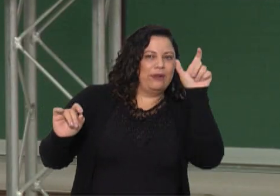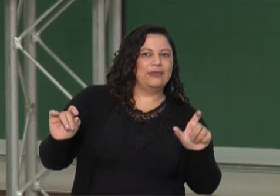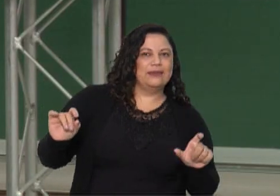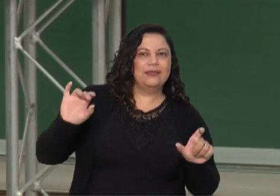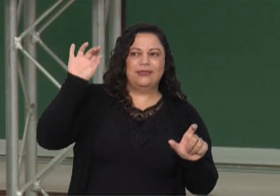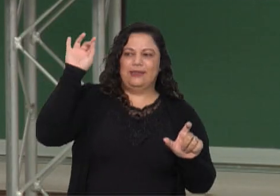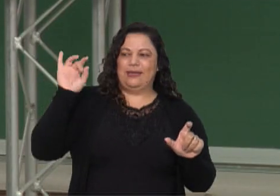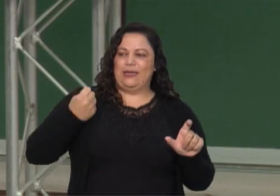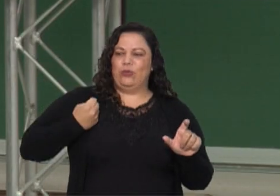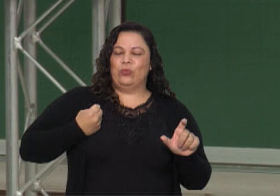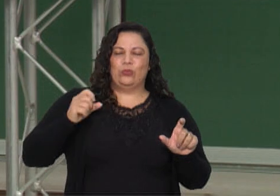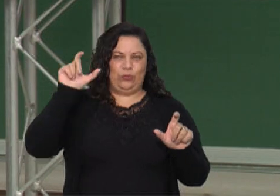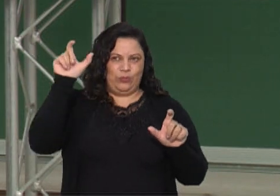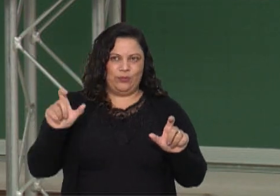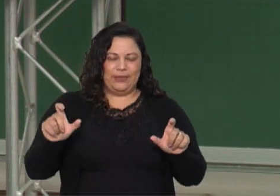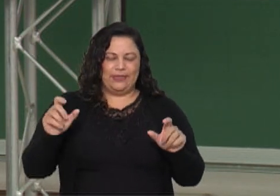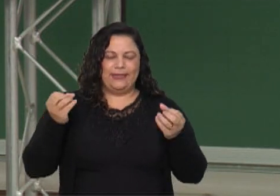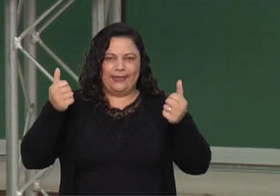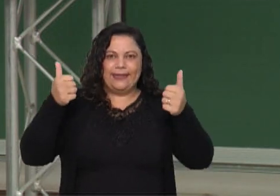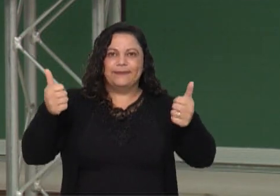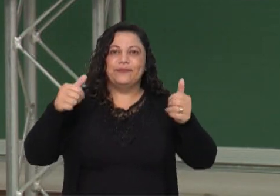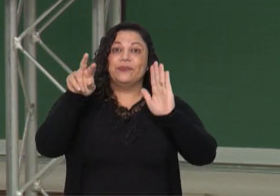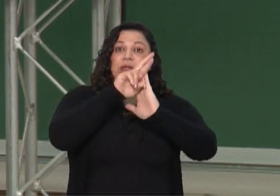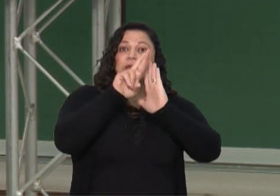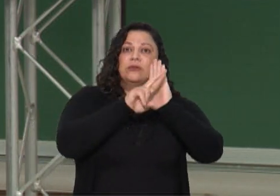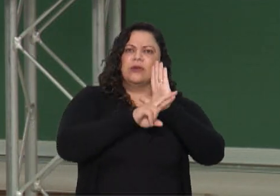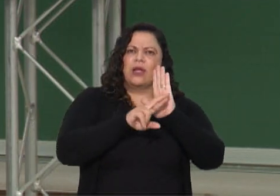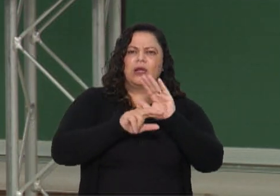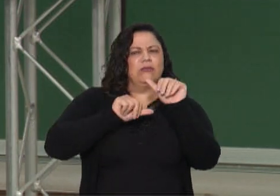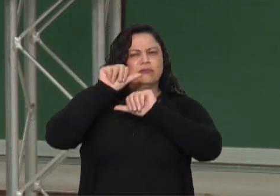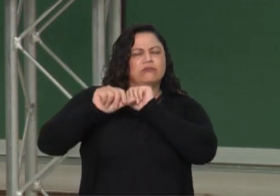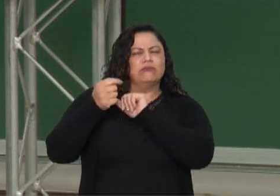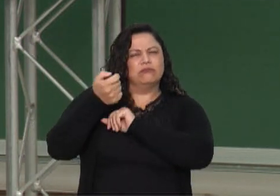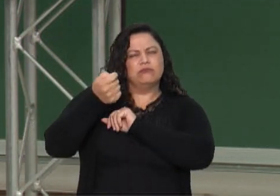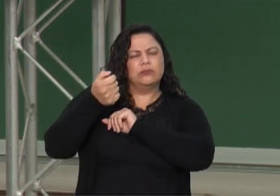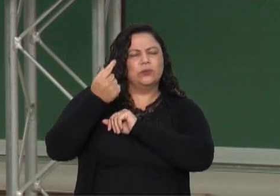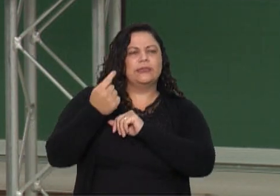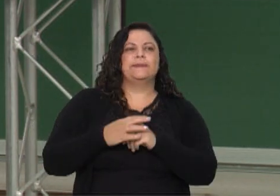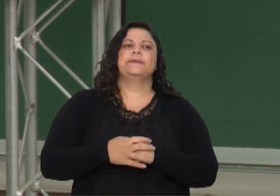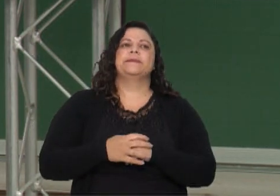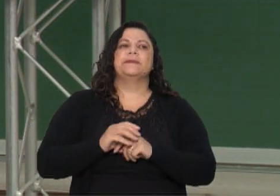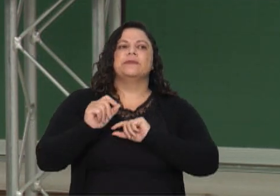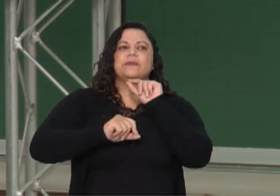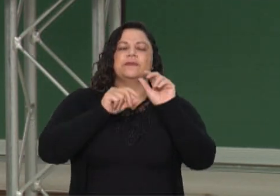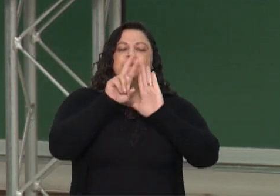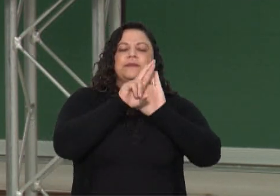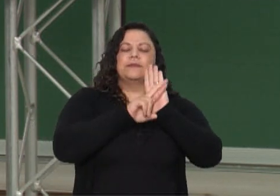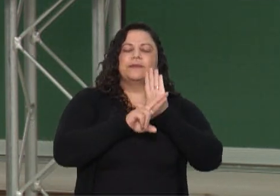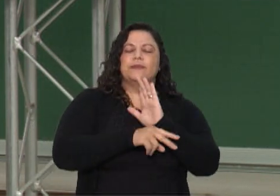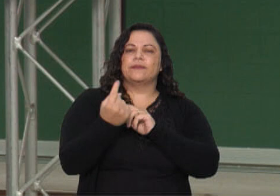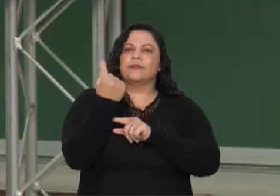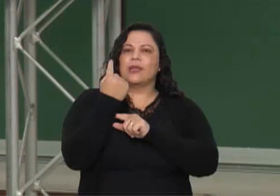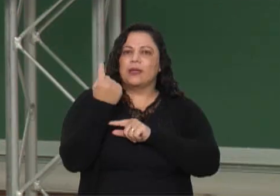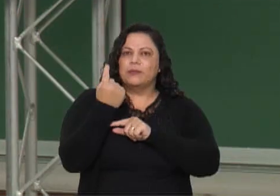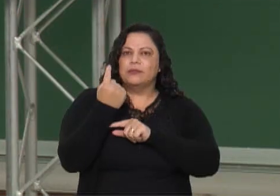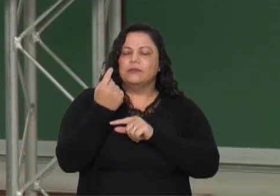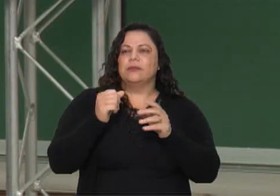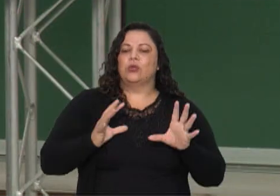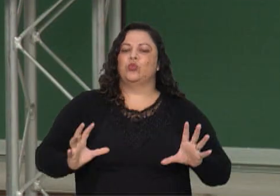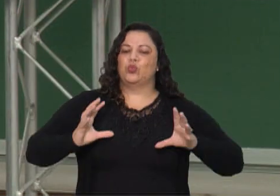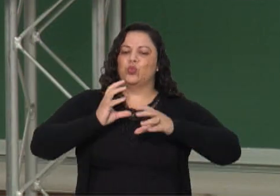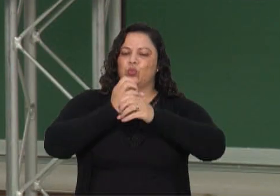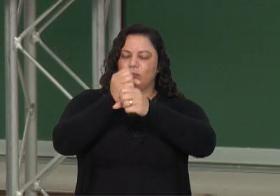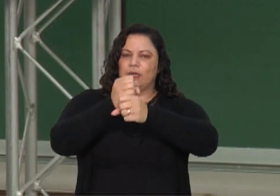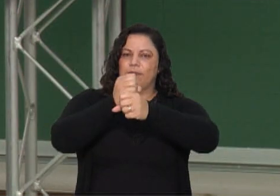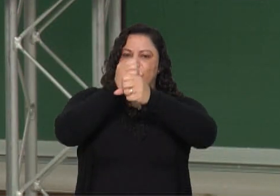Legal. Vamos agora para as regras que mudam um pouquinho só da outra, né? Então, vamos lá. Primeiro, vai juntar os palitinhos, colocar